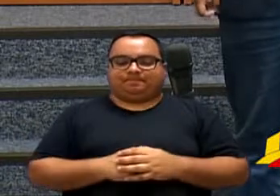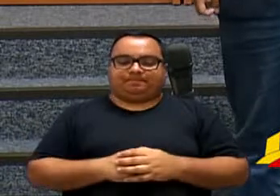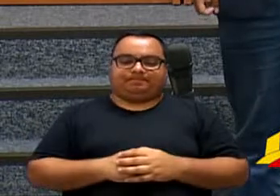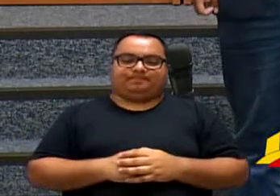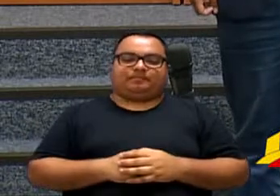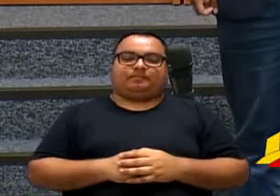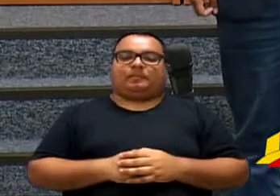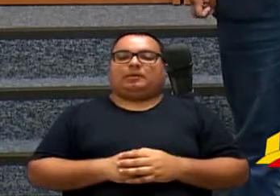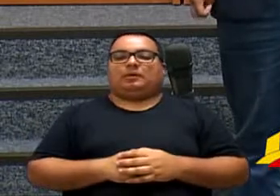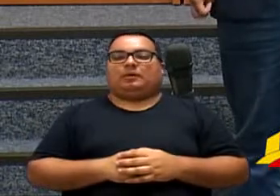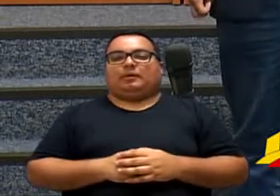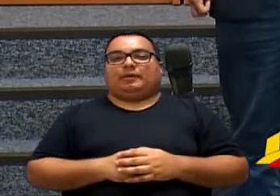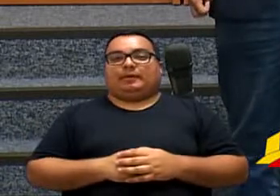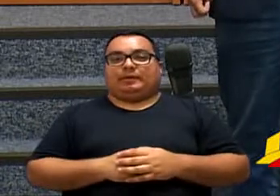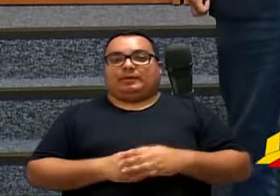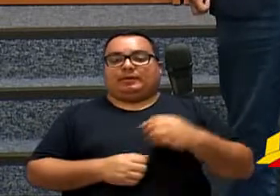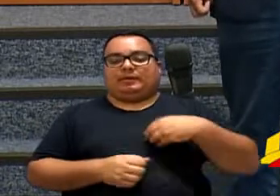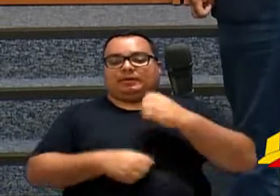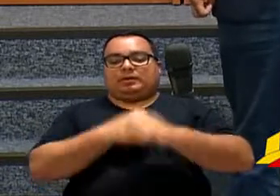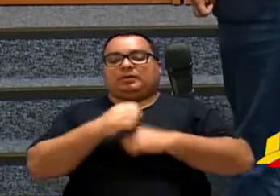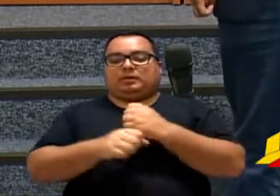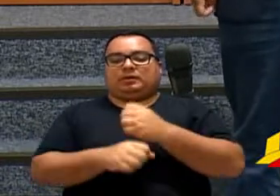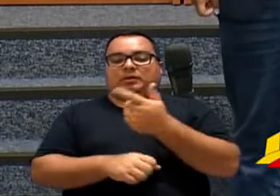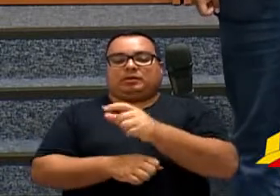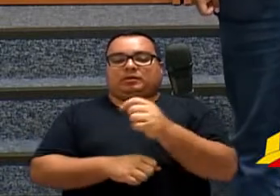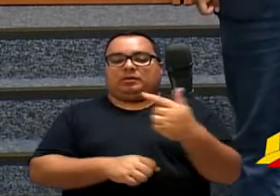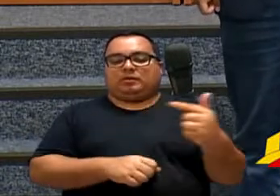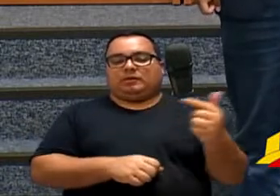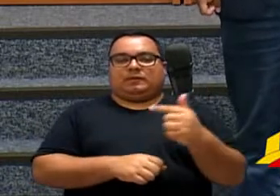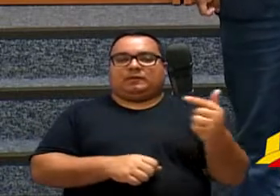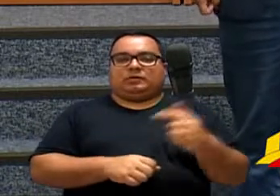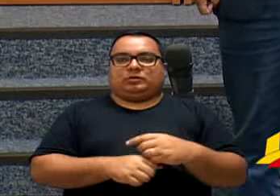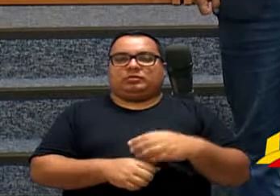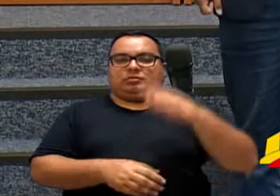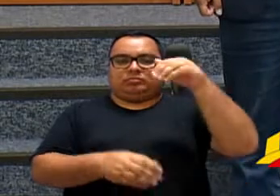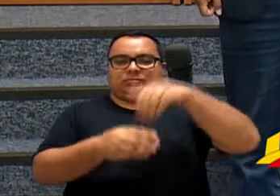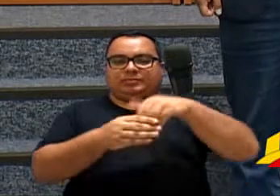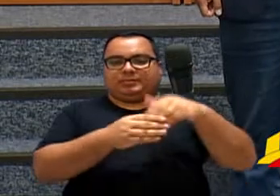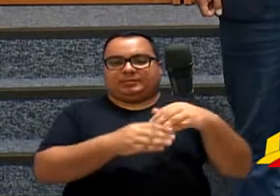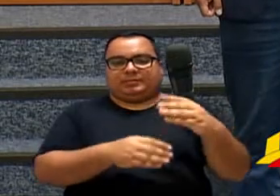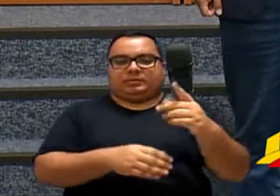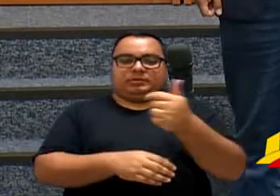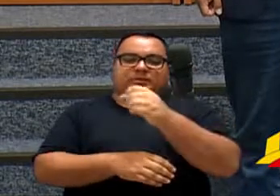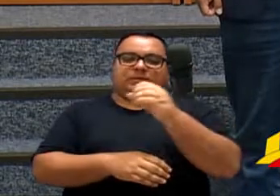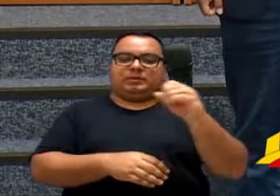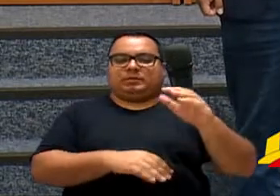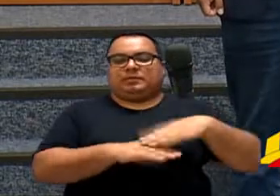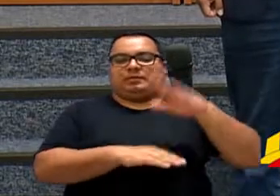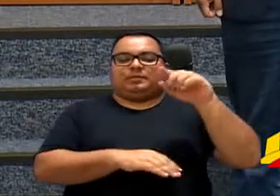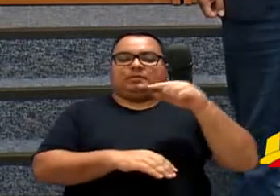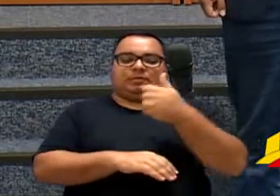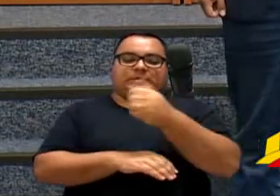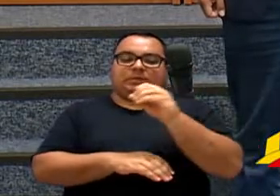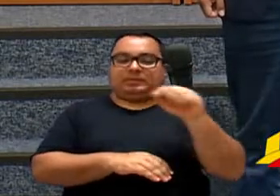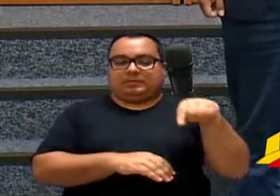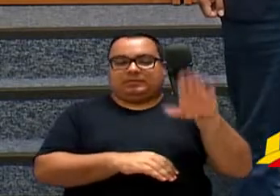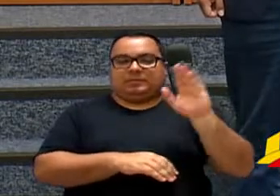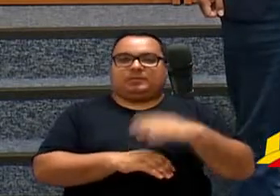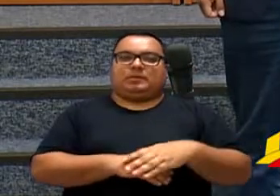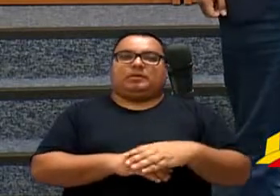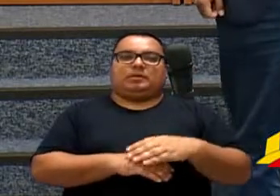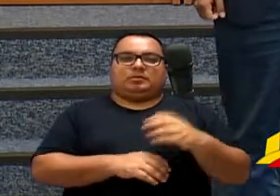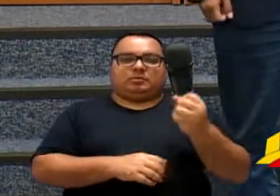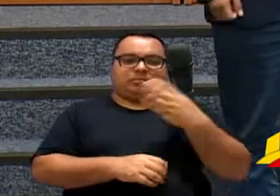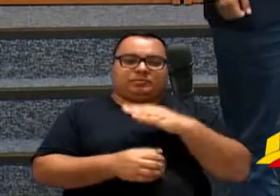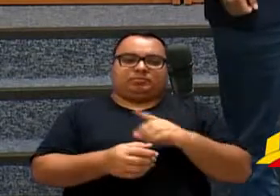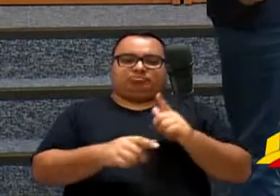meu Deus eleito por Sorocaba pelo partido Liberal PL para exercer o mandato de deputado estadual Parabéns meu